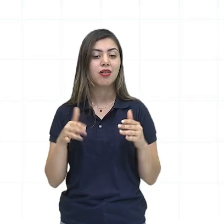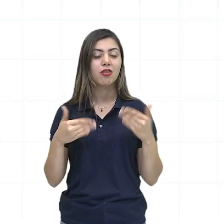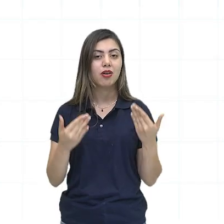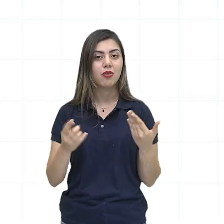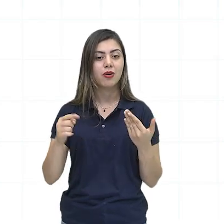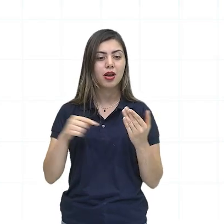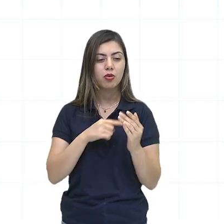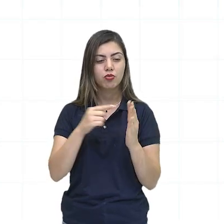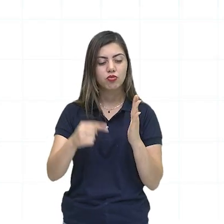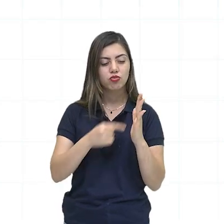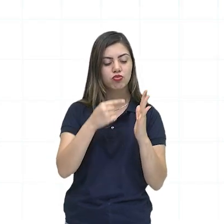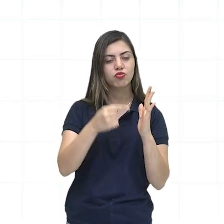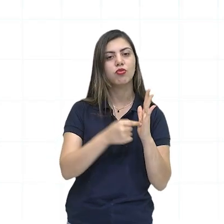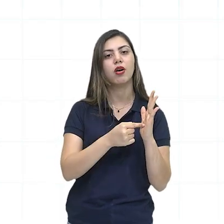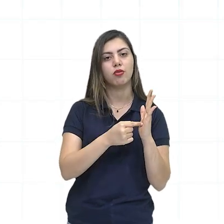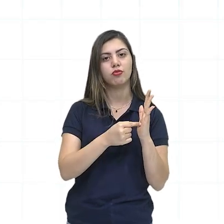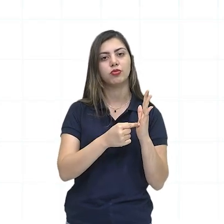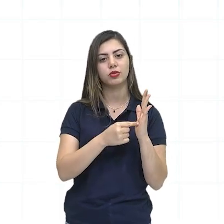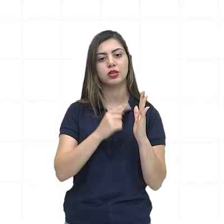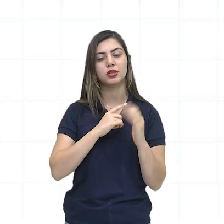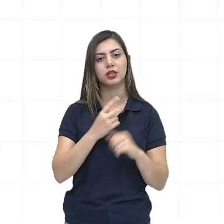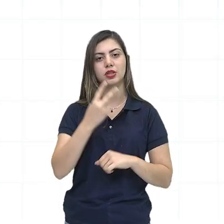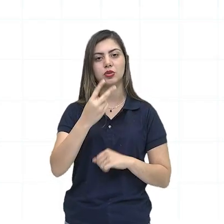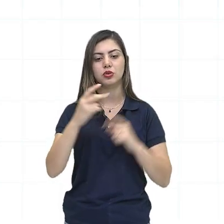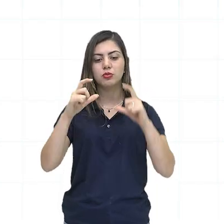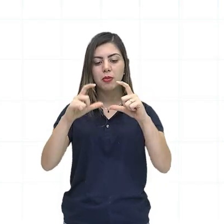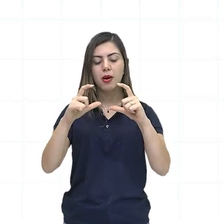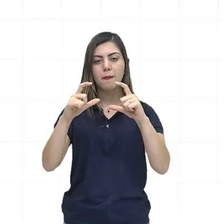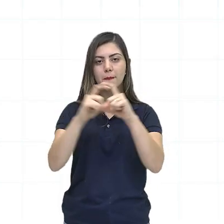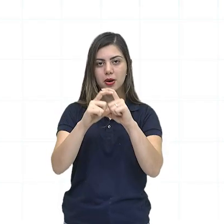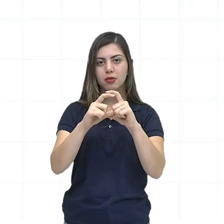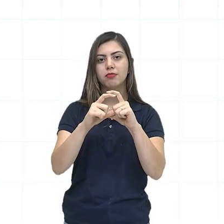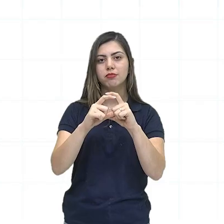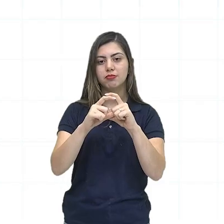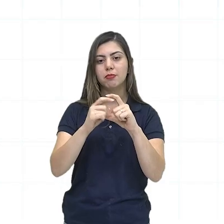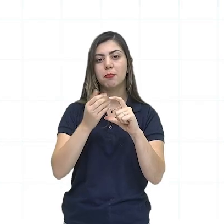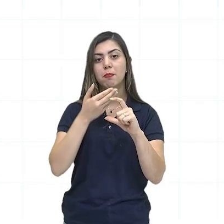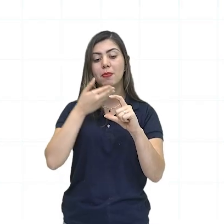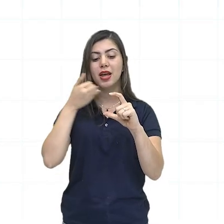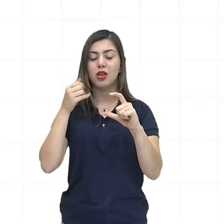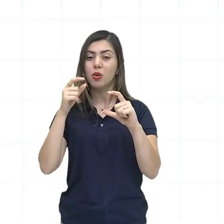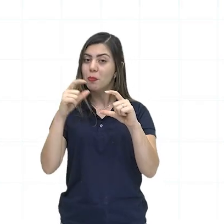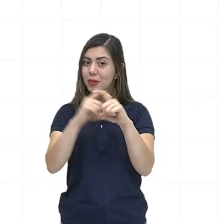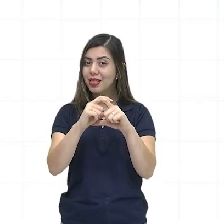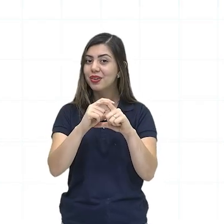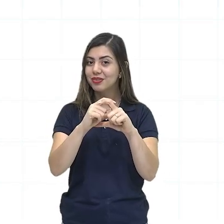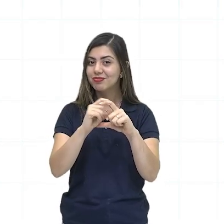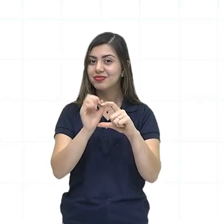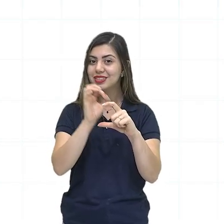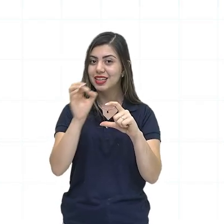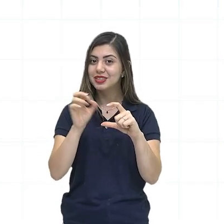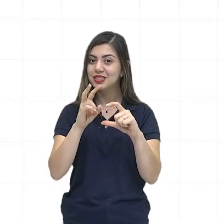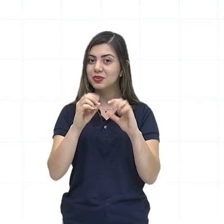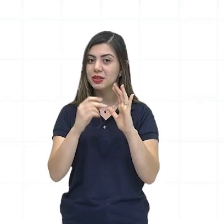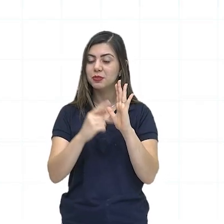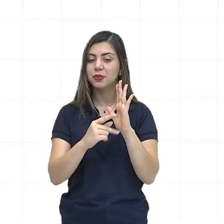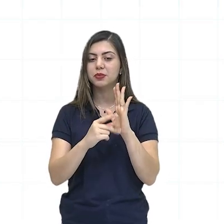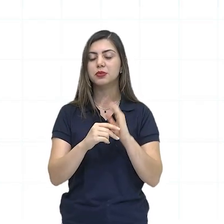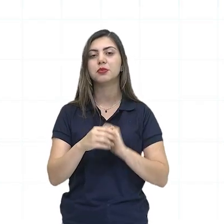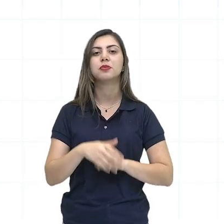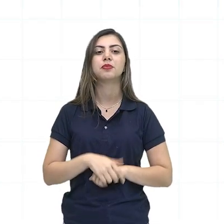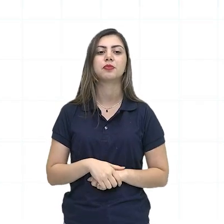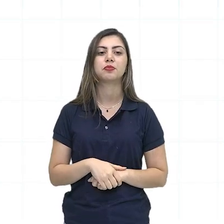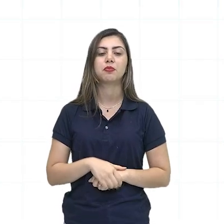alvo especificamente nesses 2 círculos, né? Se possível, no círculo menor, tá bom? Falando um pouquinho